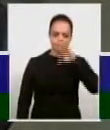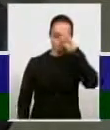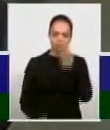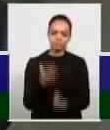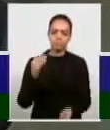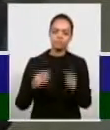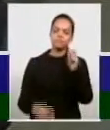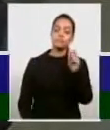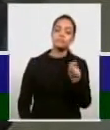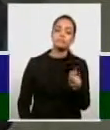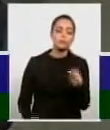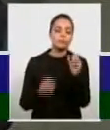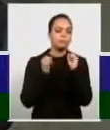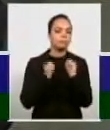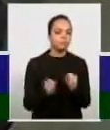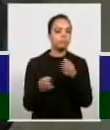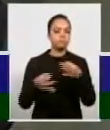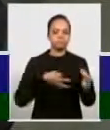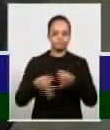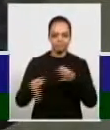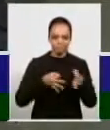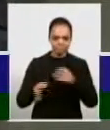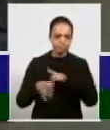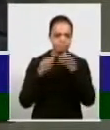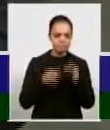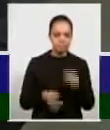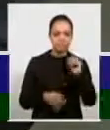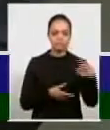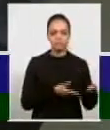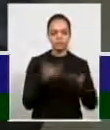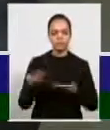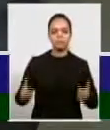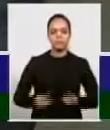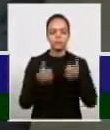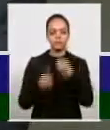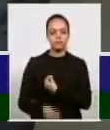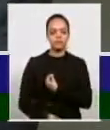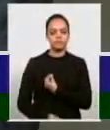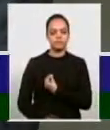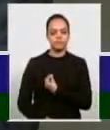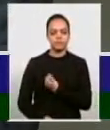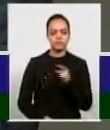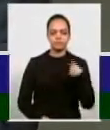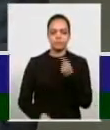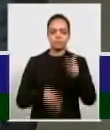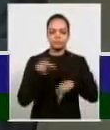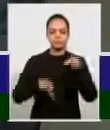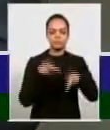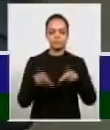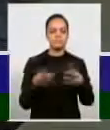que é um poderoso projeto, sem dúvida, que trará qualidade de vida para a